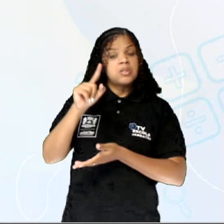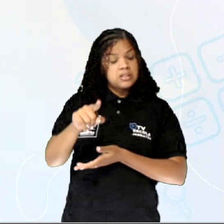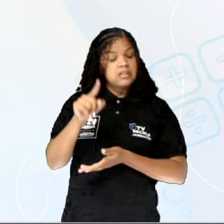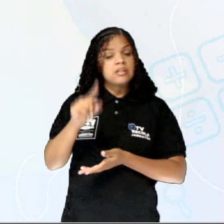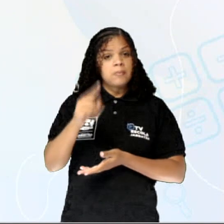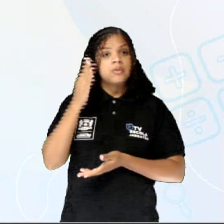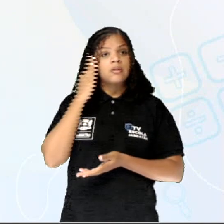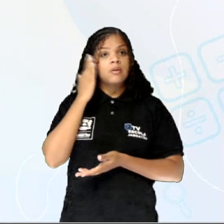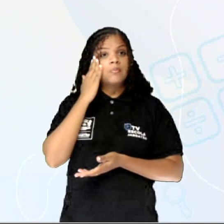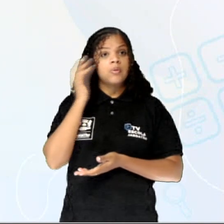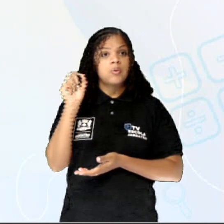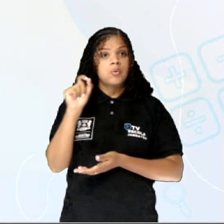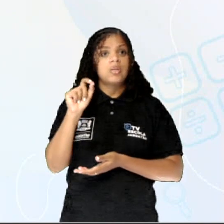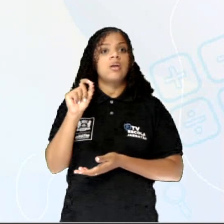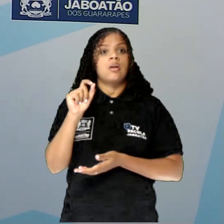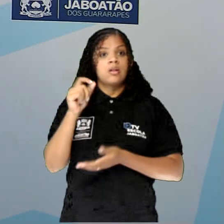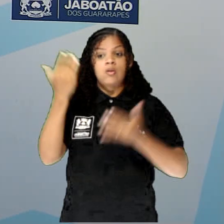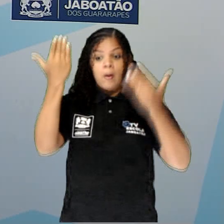Como